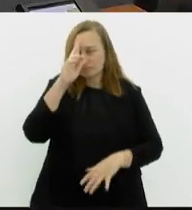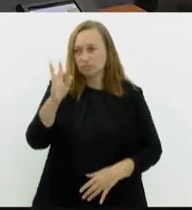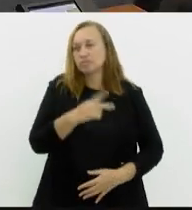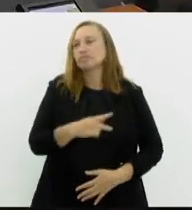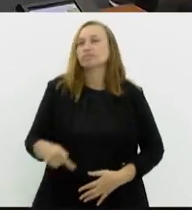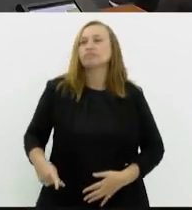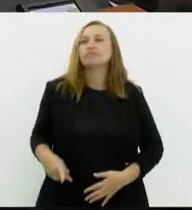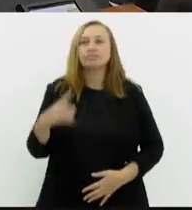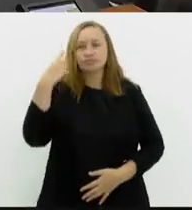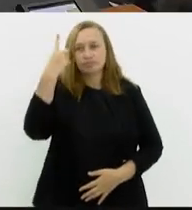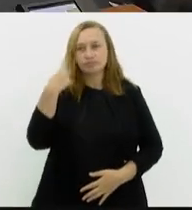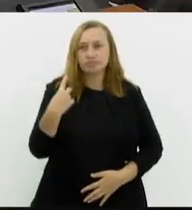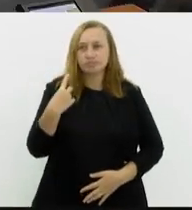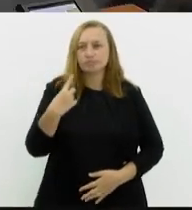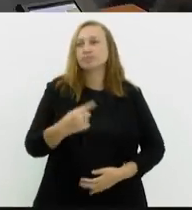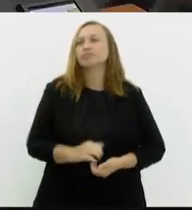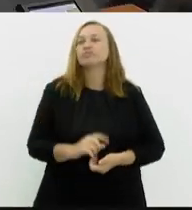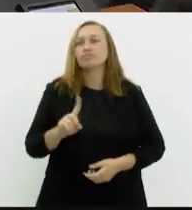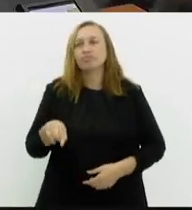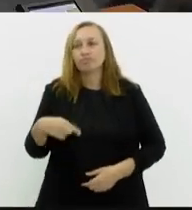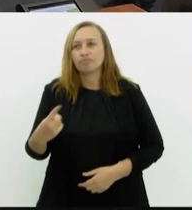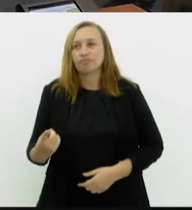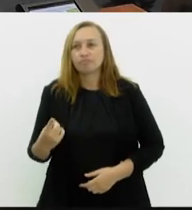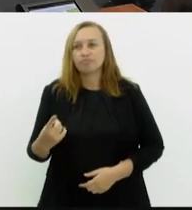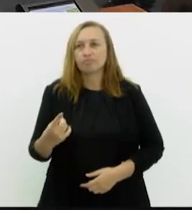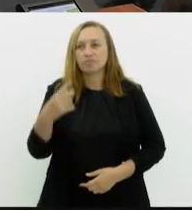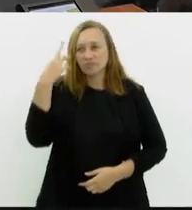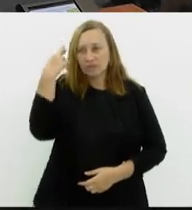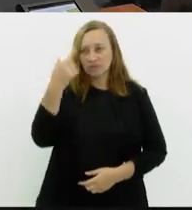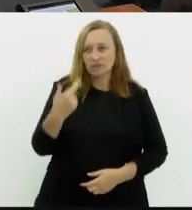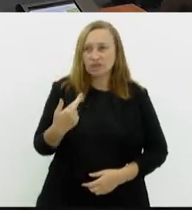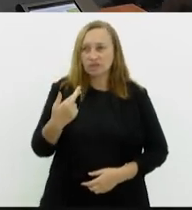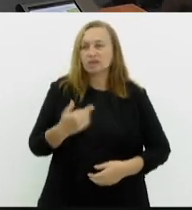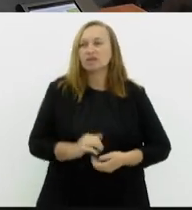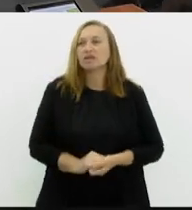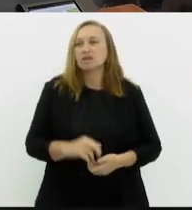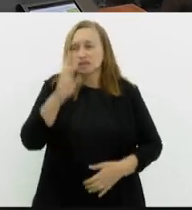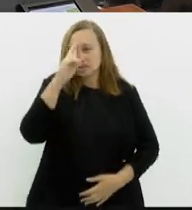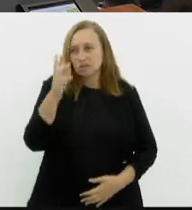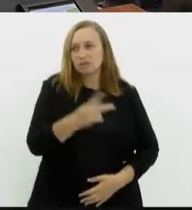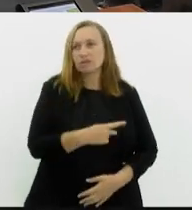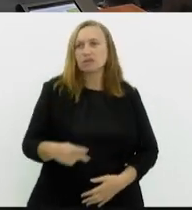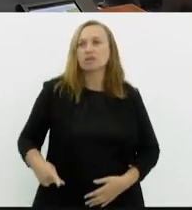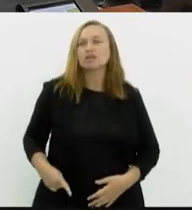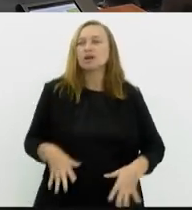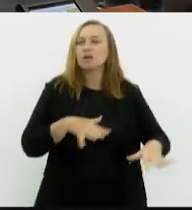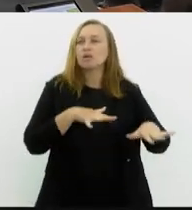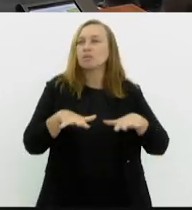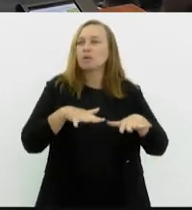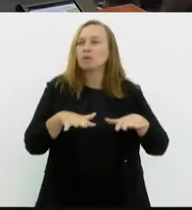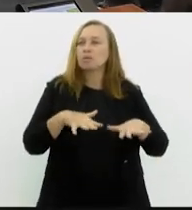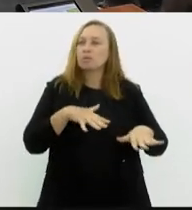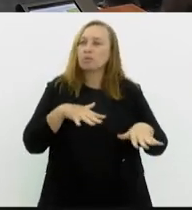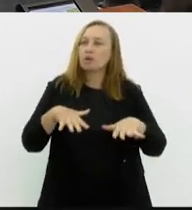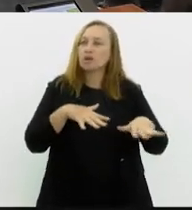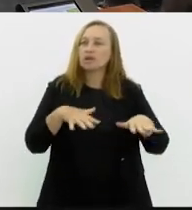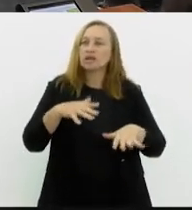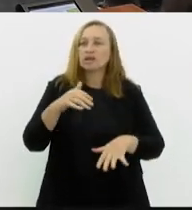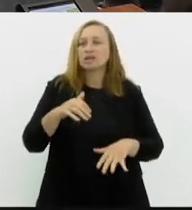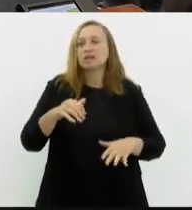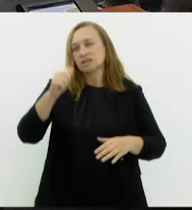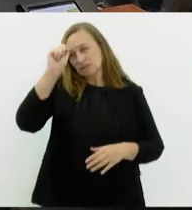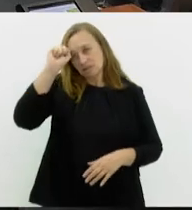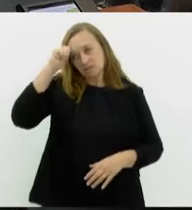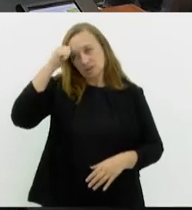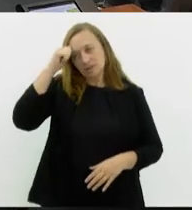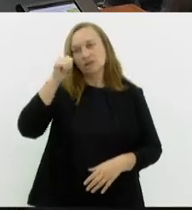declaração de voto, deputada Dani Monteiro, em seguida, Renata Souza. Senhor presidente, o movimento da Marcha das Mulheres